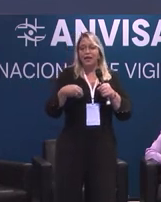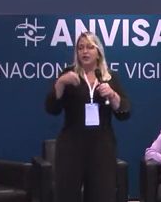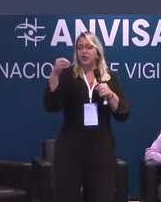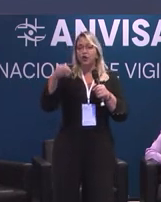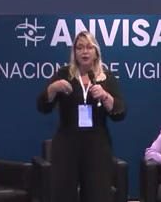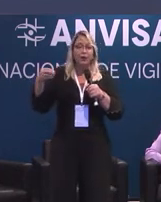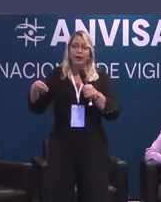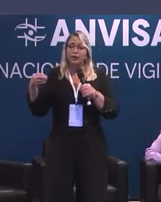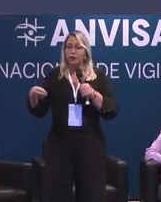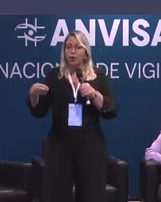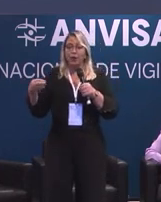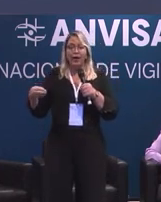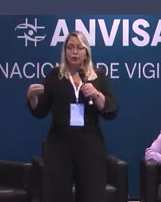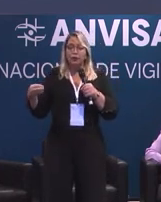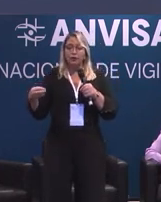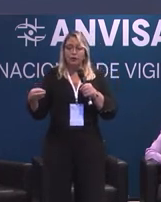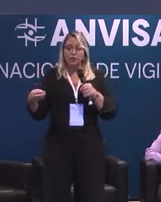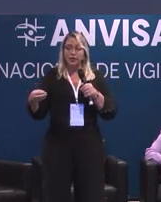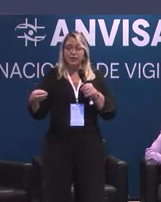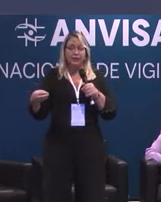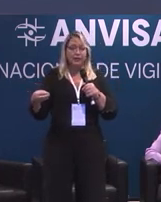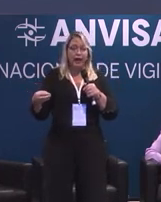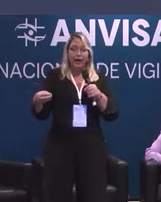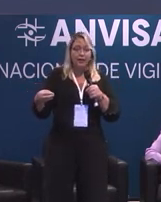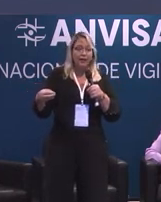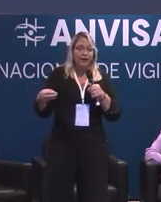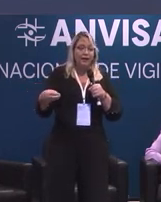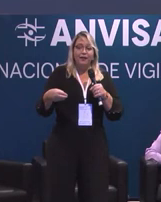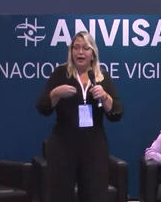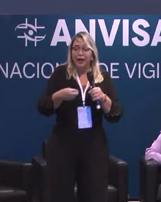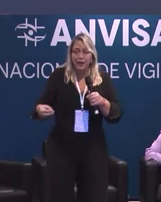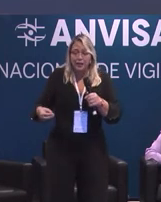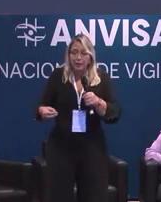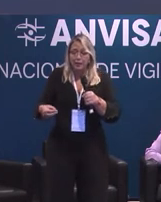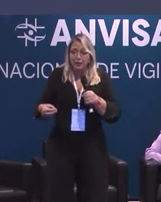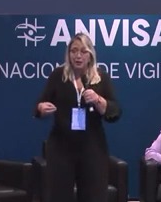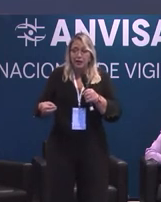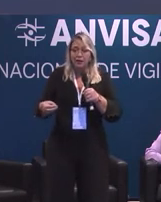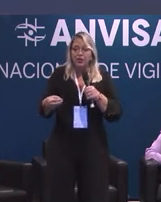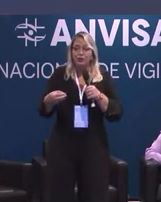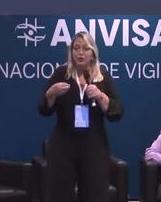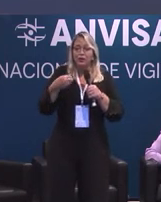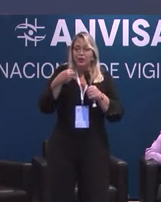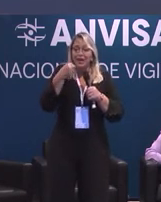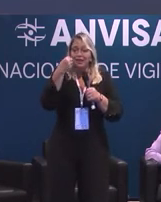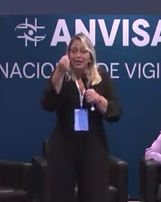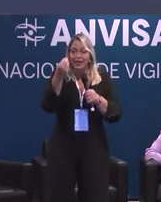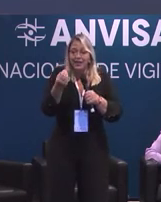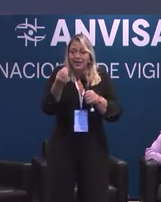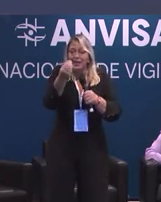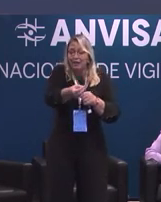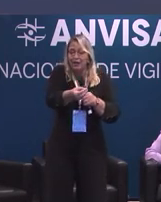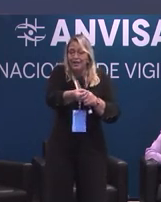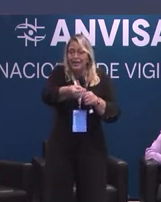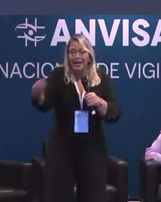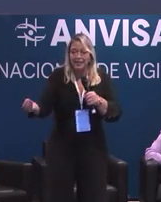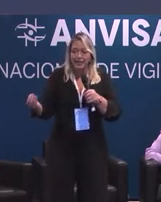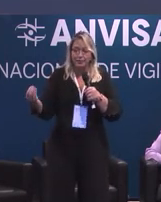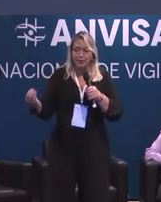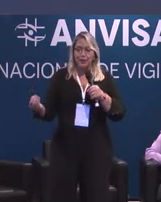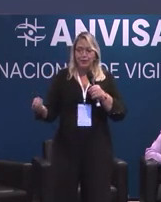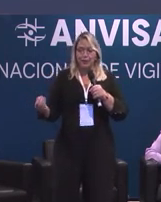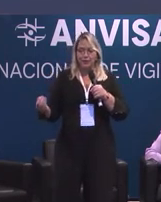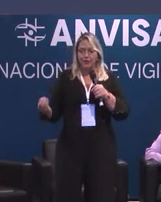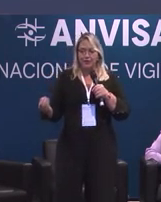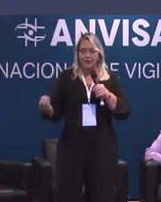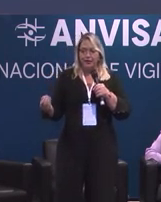só trabalhava de forma cartorial na vigilância sanitária. Na época da pandemia, a gente conseguiu entender que aquilo ali nada era a mesma